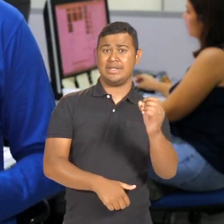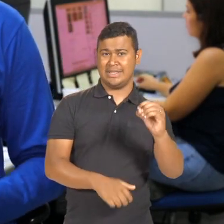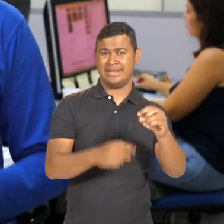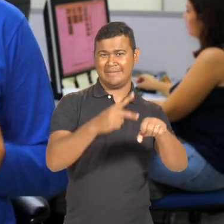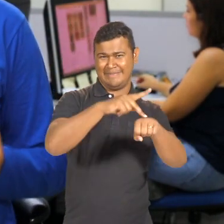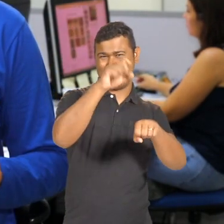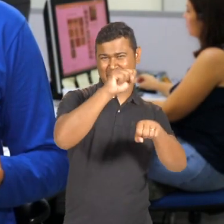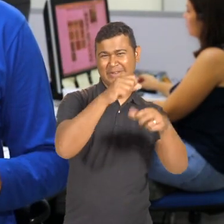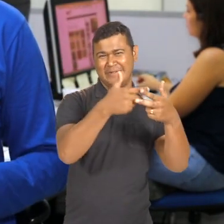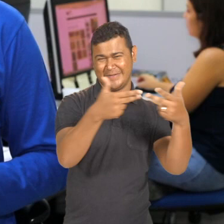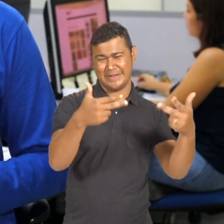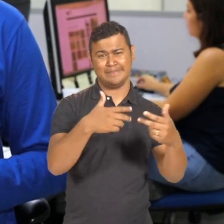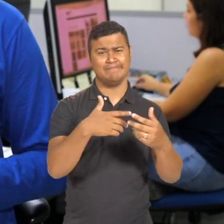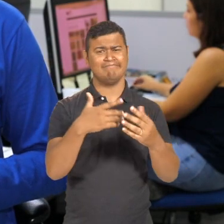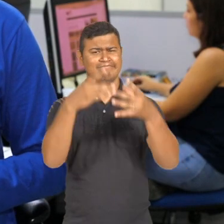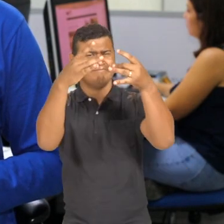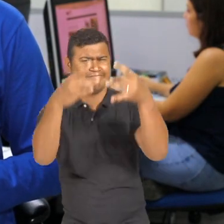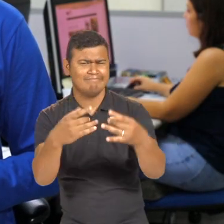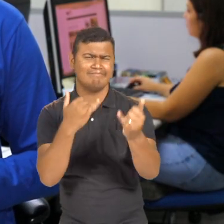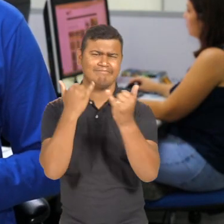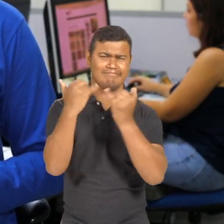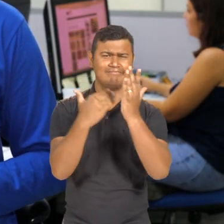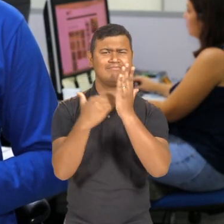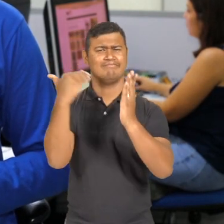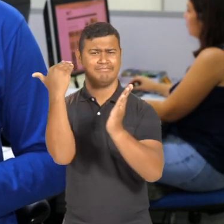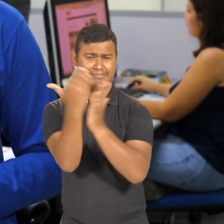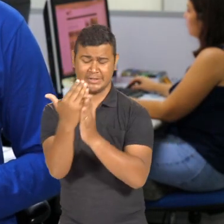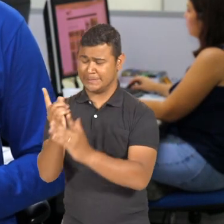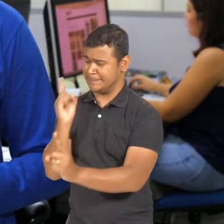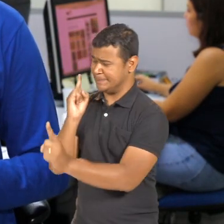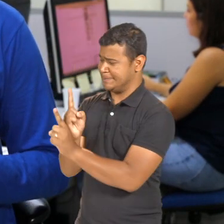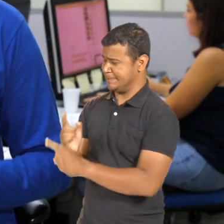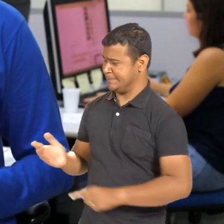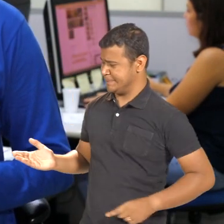especializações. Mais detalhes na página Notícias do